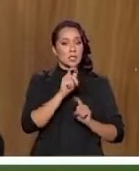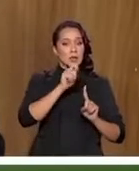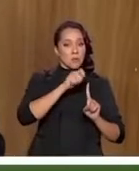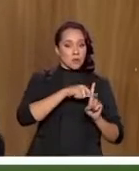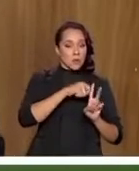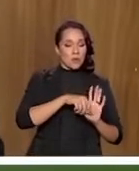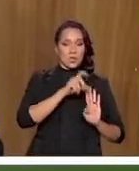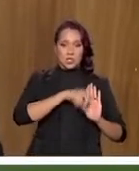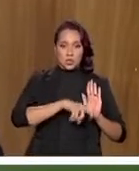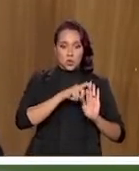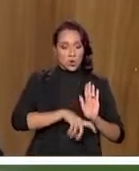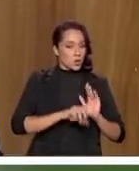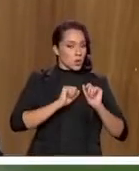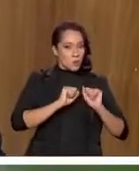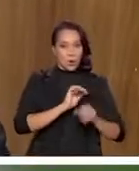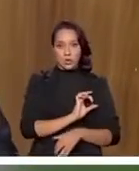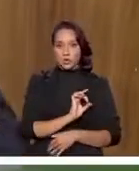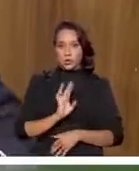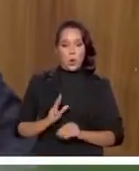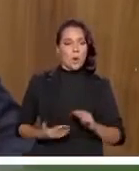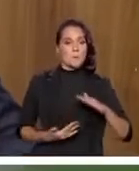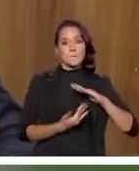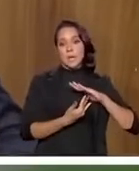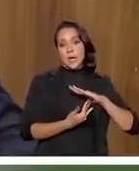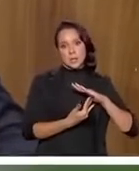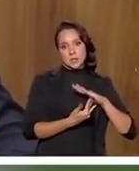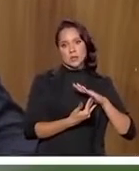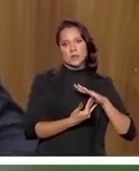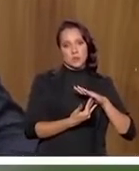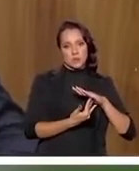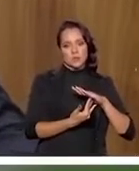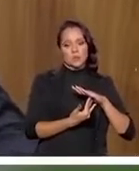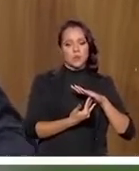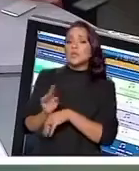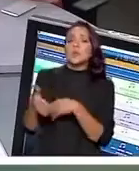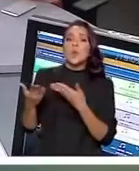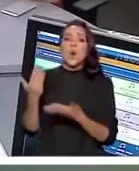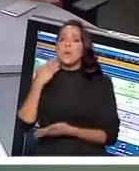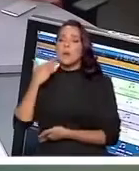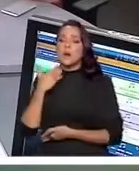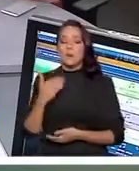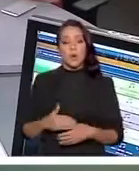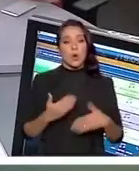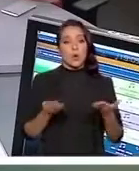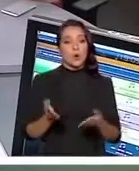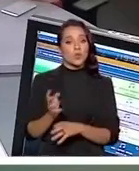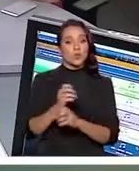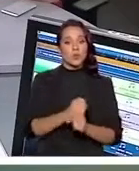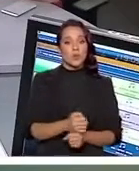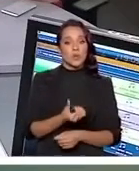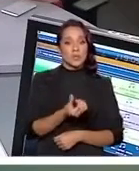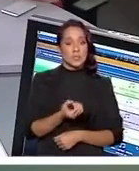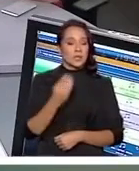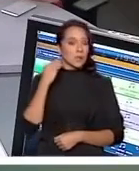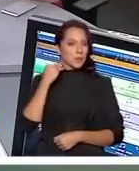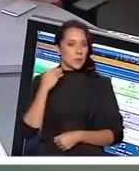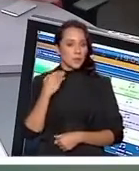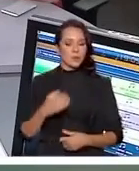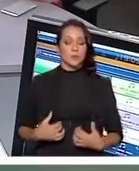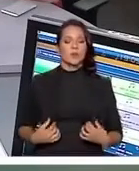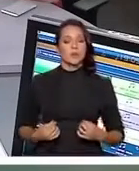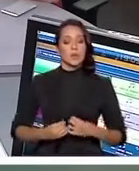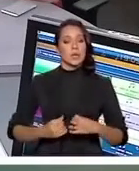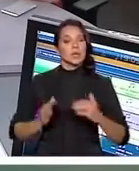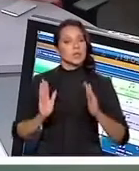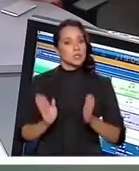por família que pode ser comprometido com esse empréstimo consignado para as famílias. Hoje temos 60 instituições financeiras que